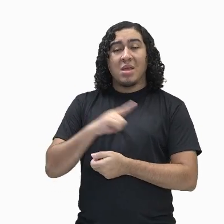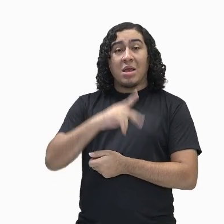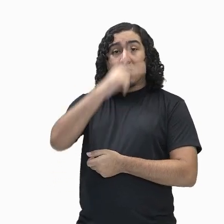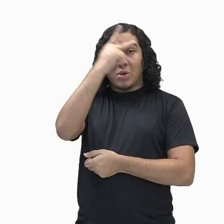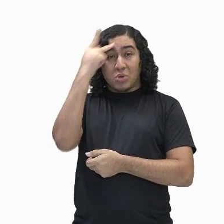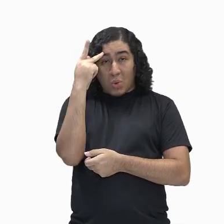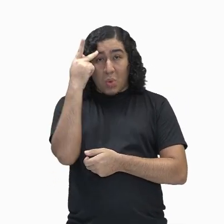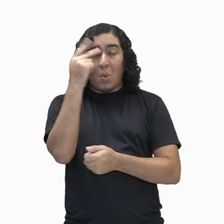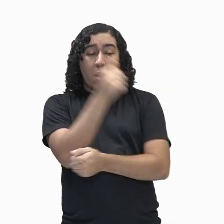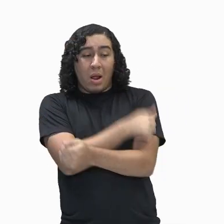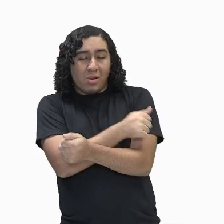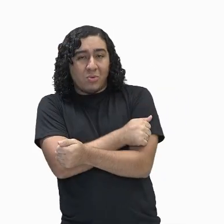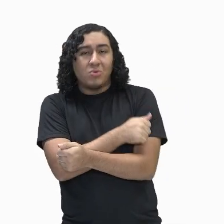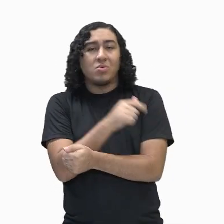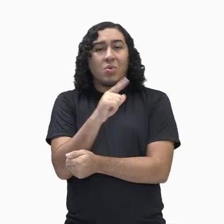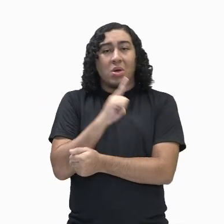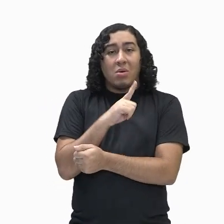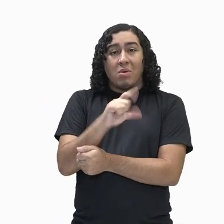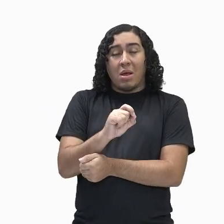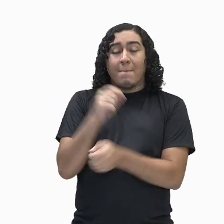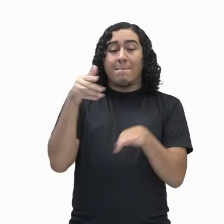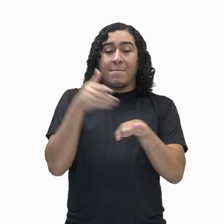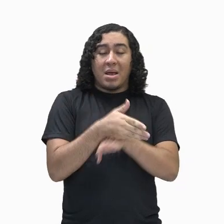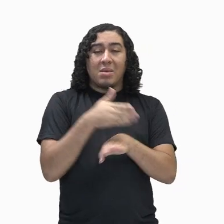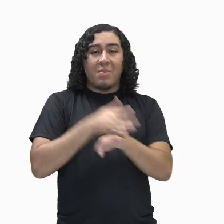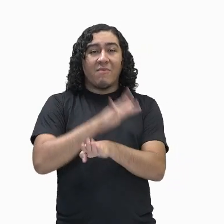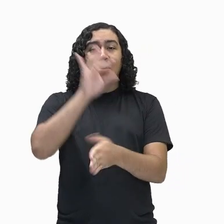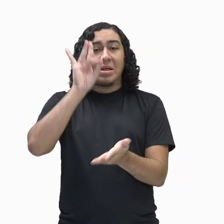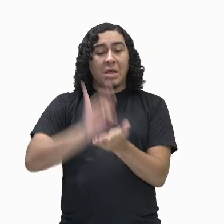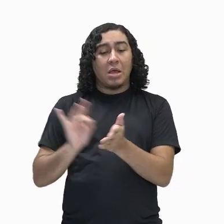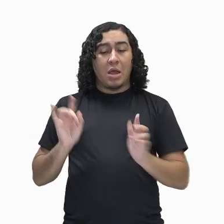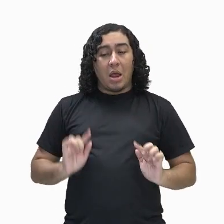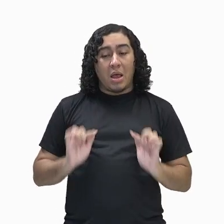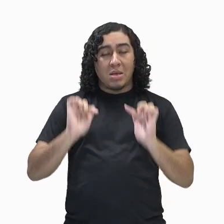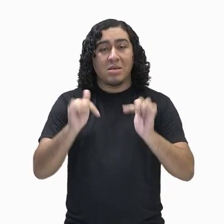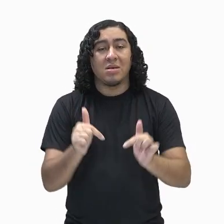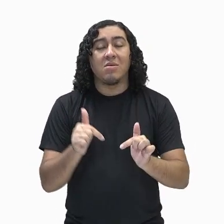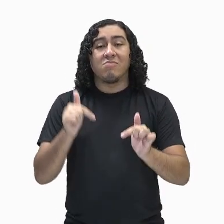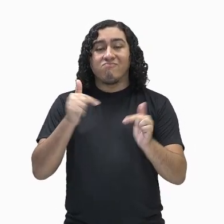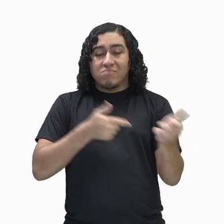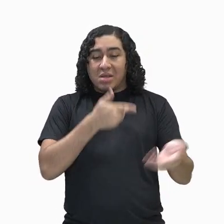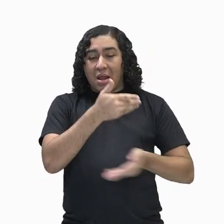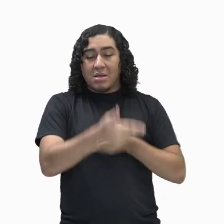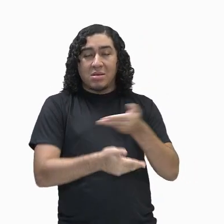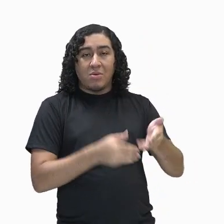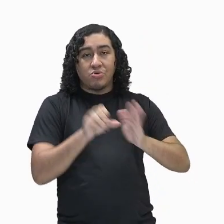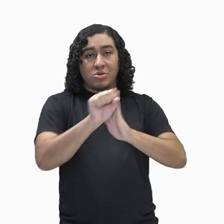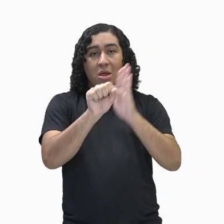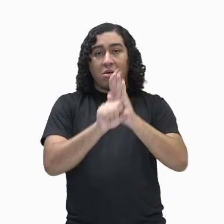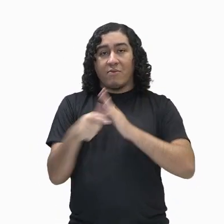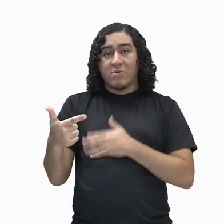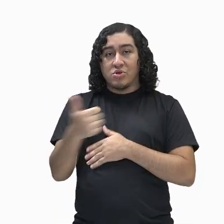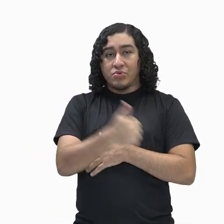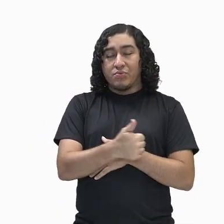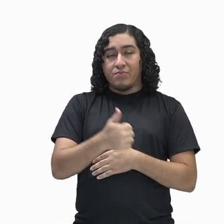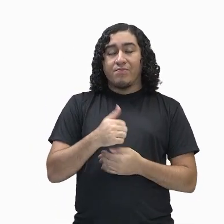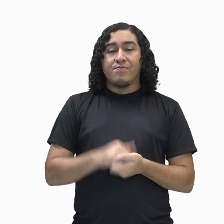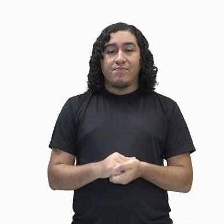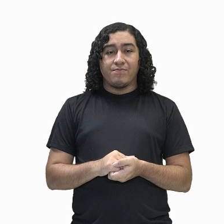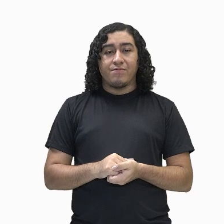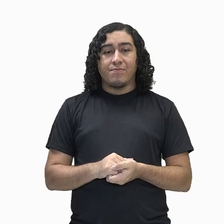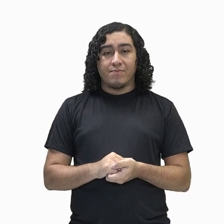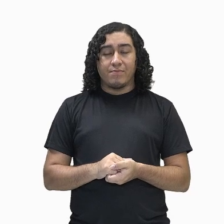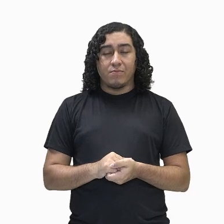estão estudando, para estarem atuantes, participativas no século XXI. E nós trouxemos